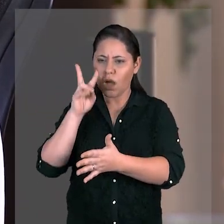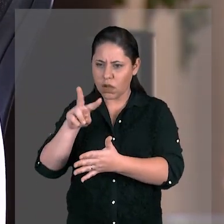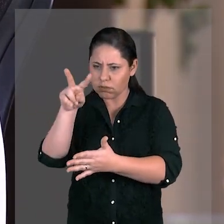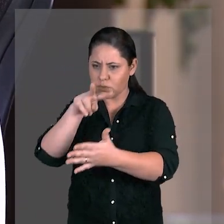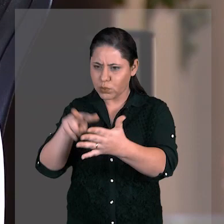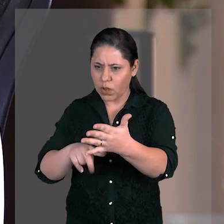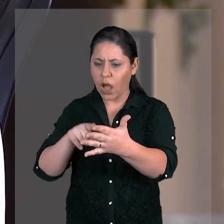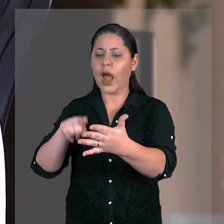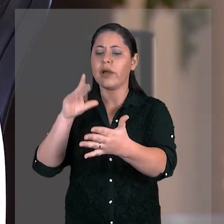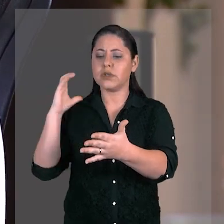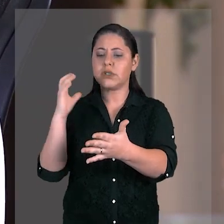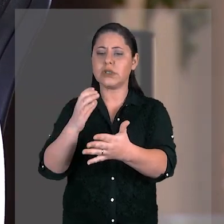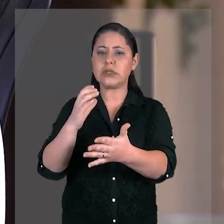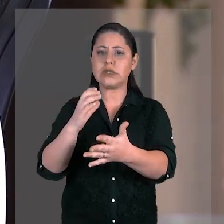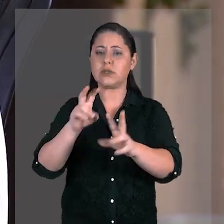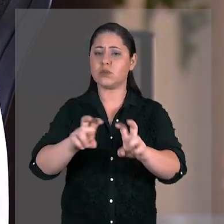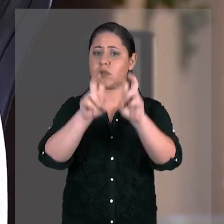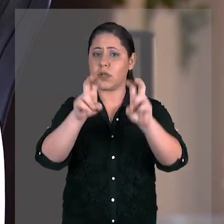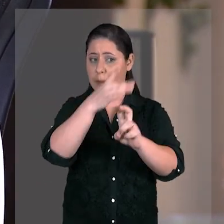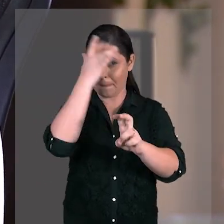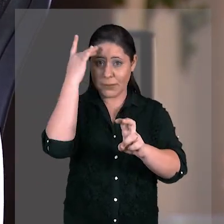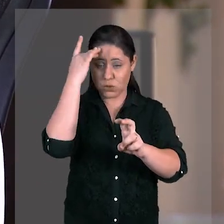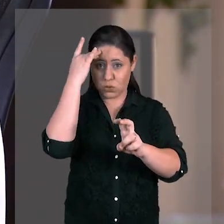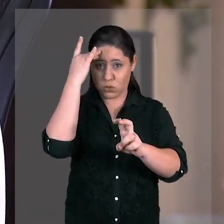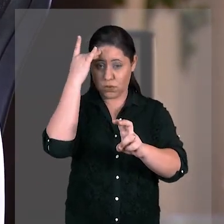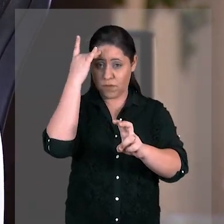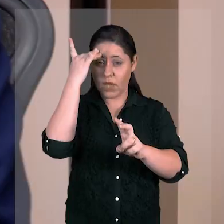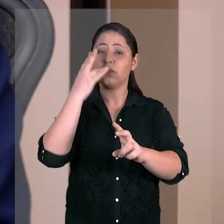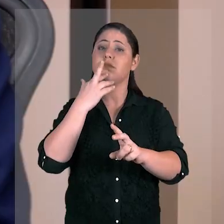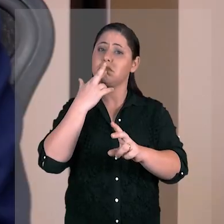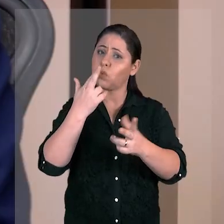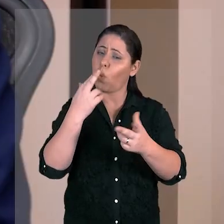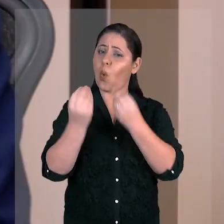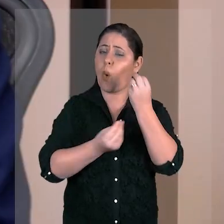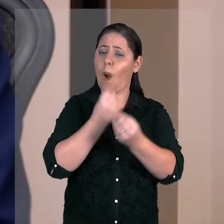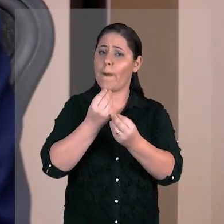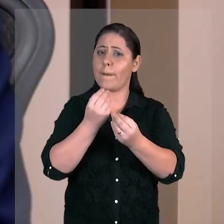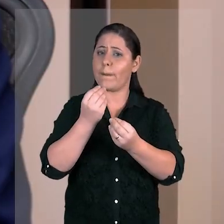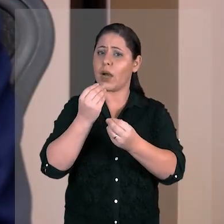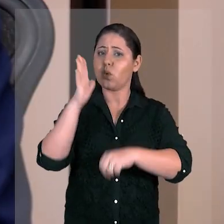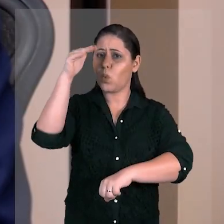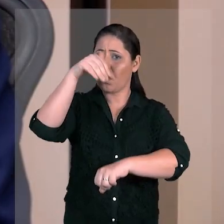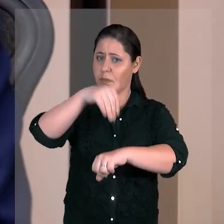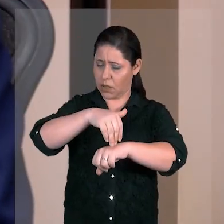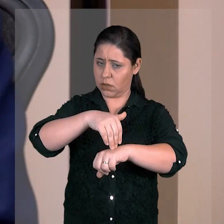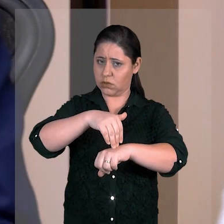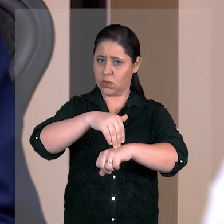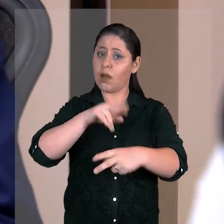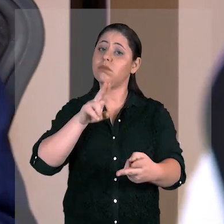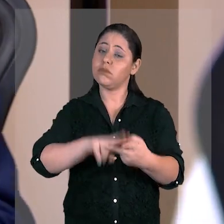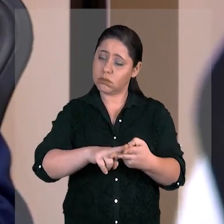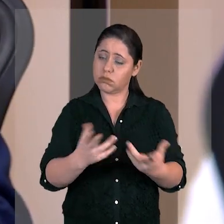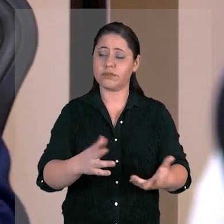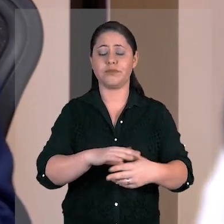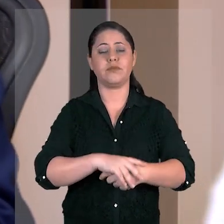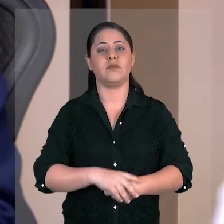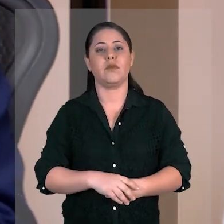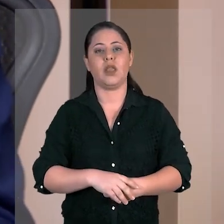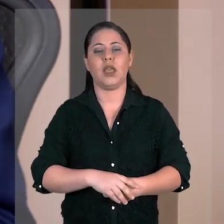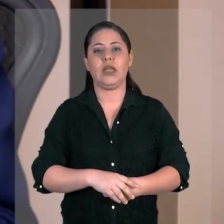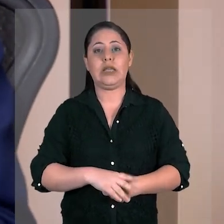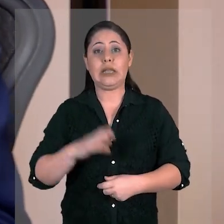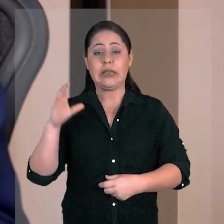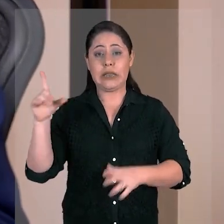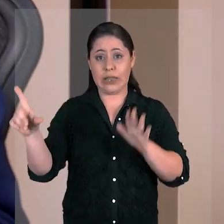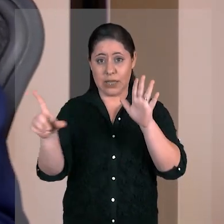é um crime e a pessoa vai responder por tal. Percebe? Sim. Entre essas leis mais recentes,